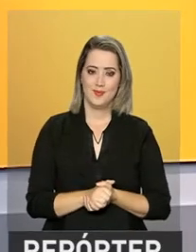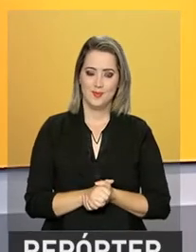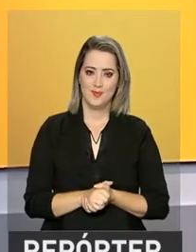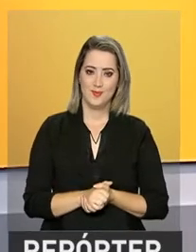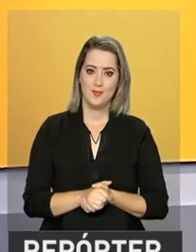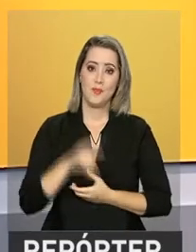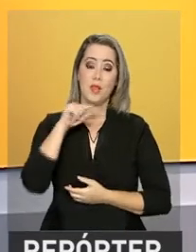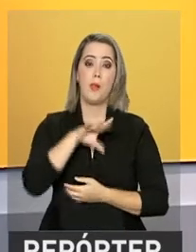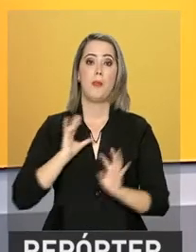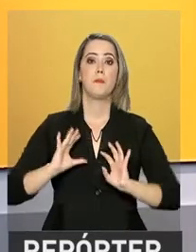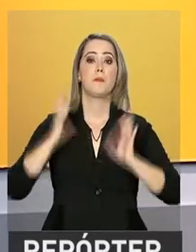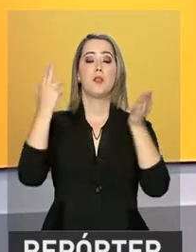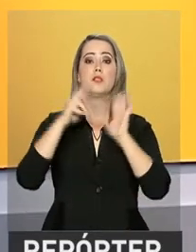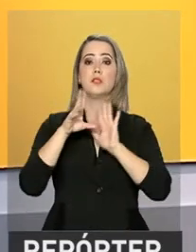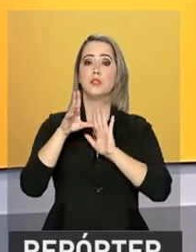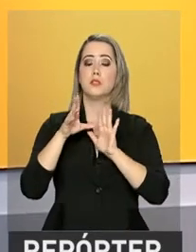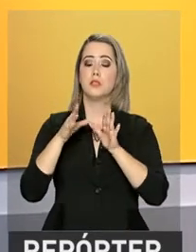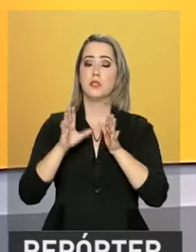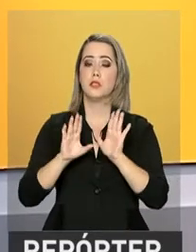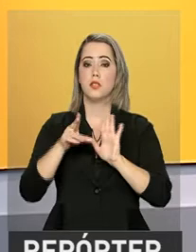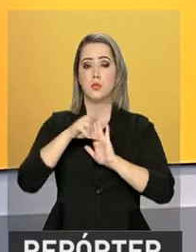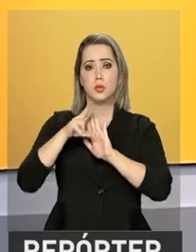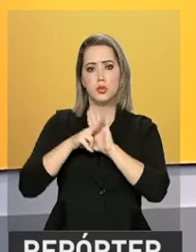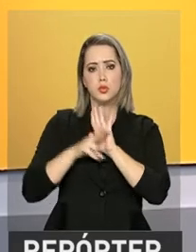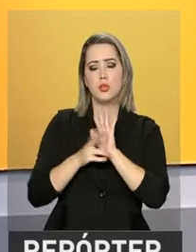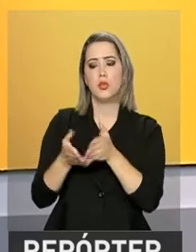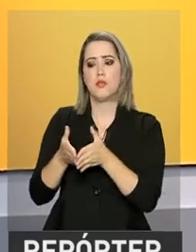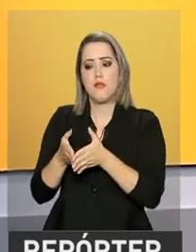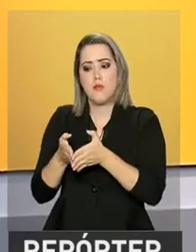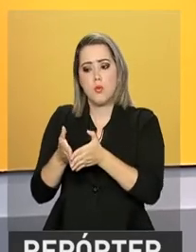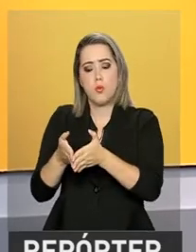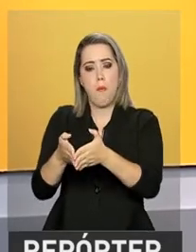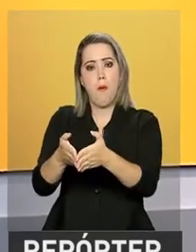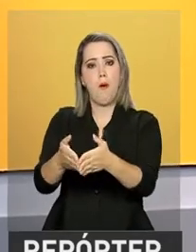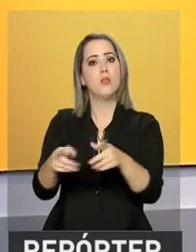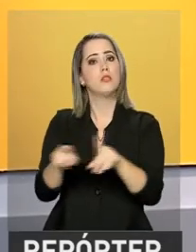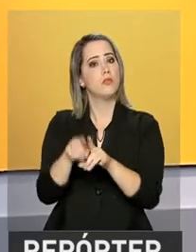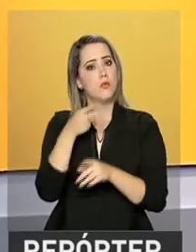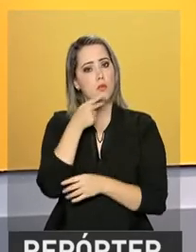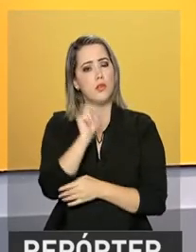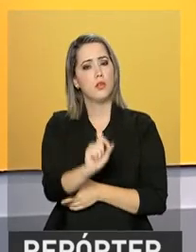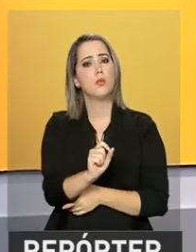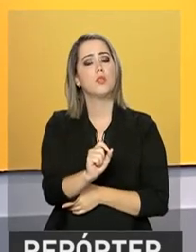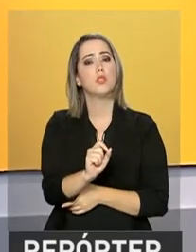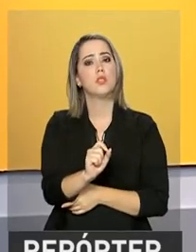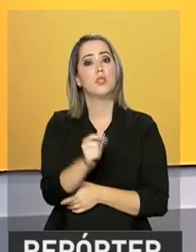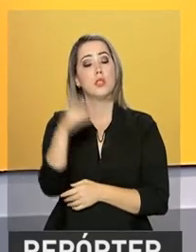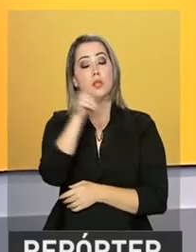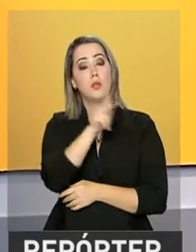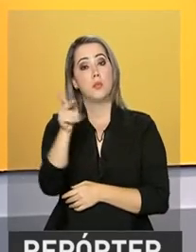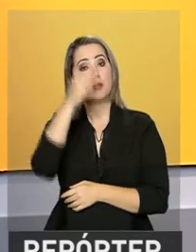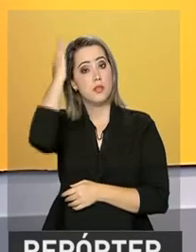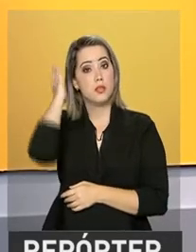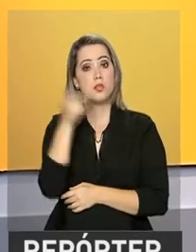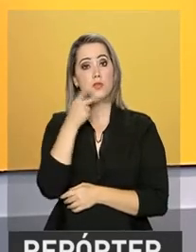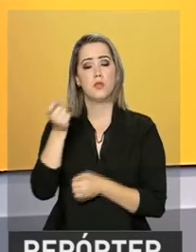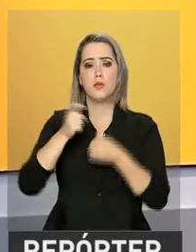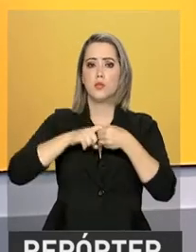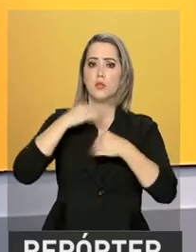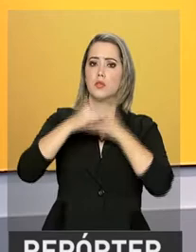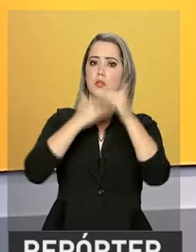cerimônia da regularização dos portos o presidente michel temer reafirmou que o brasil está retomando o crescimento